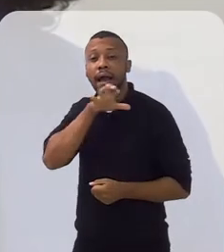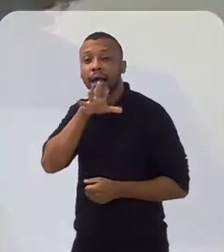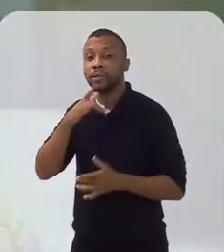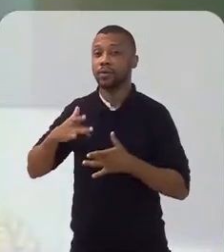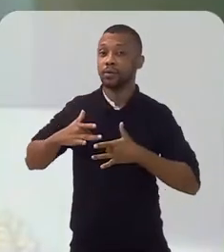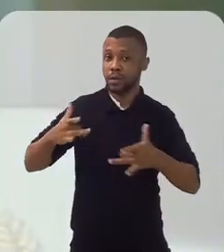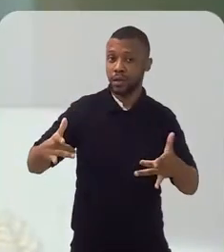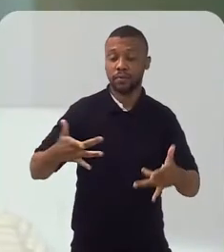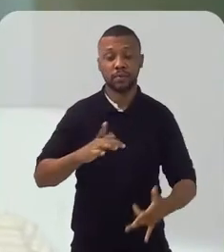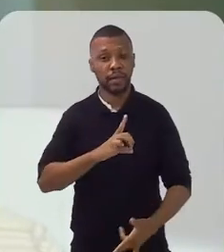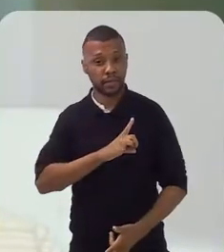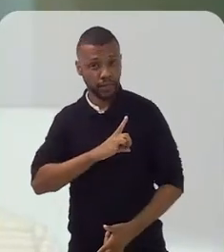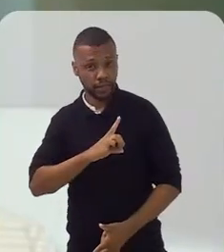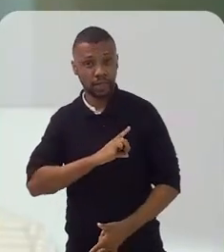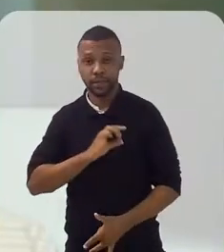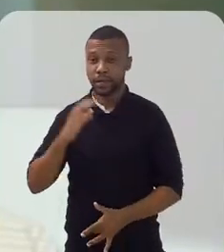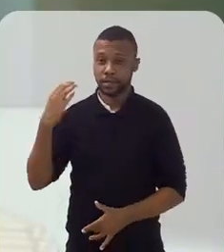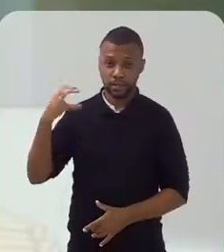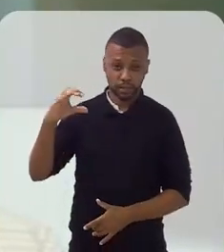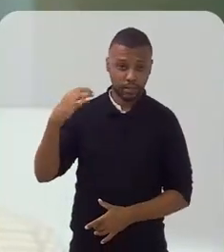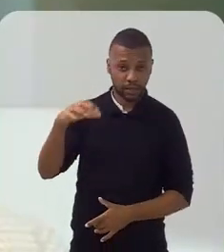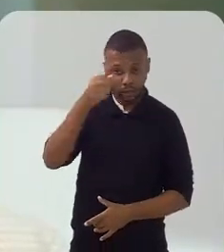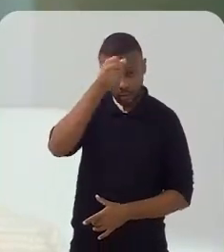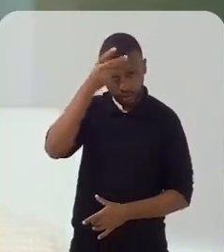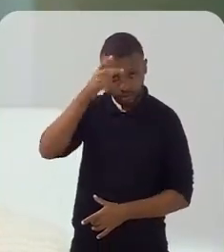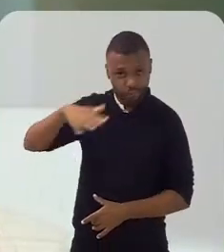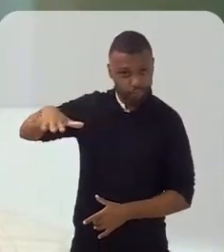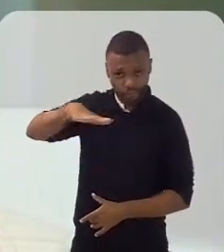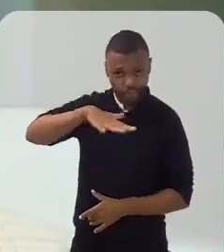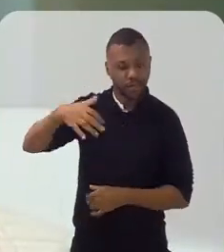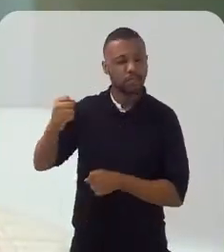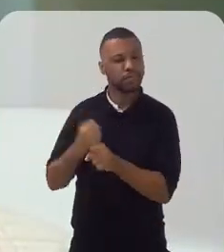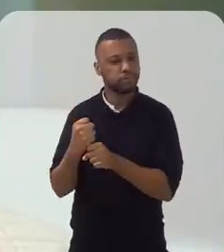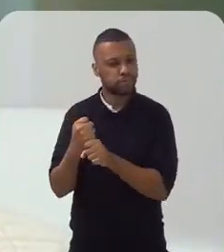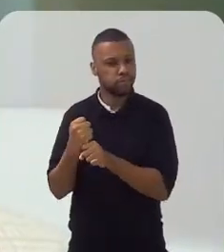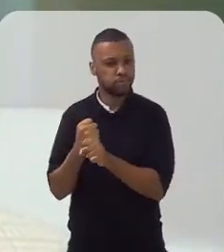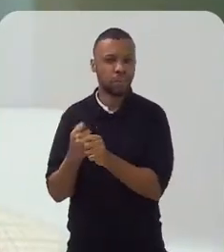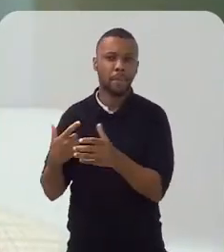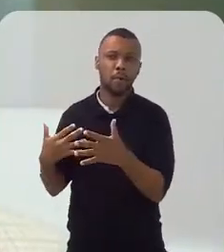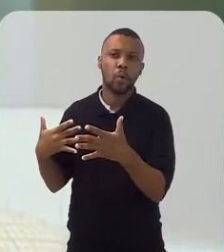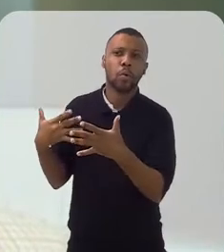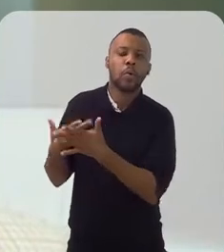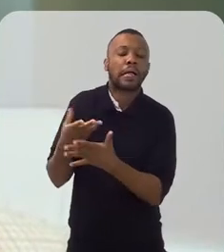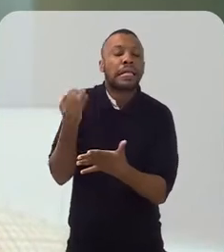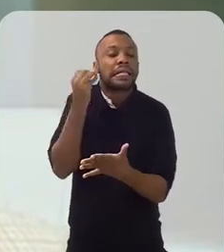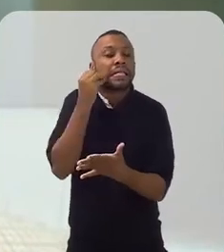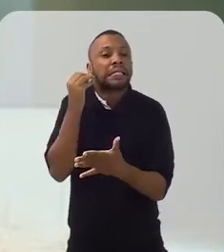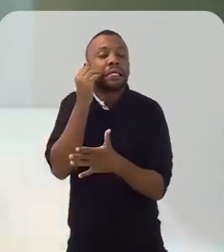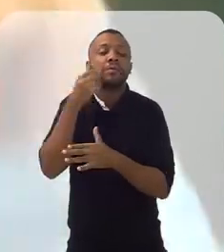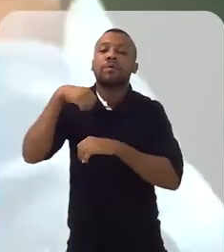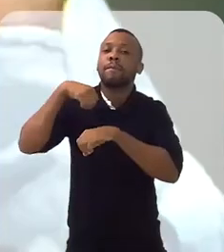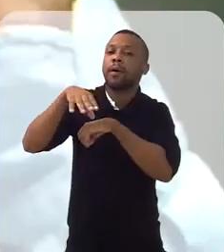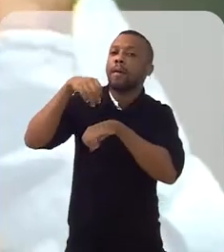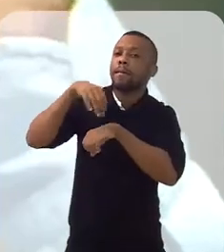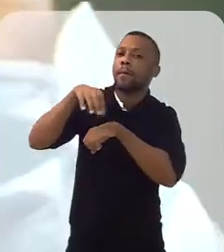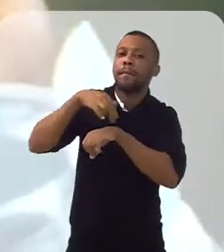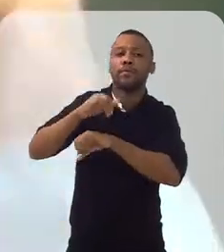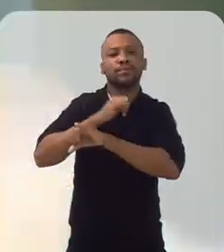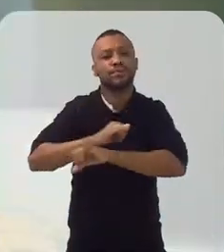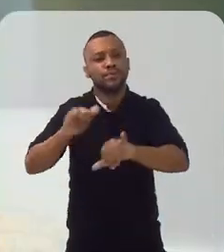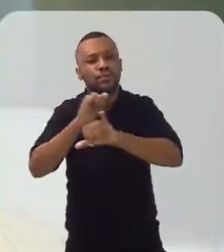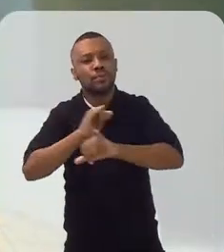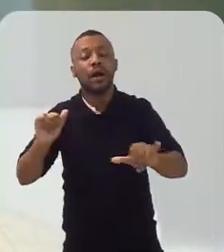ouvir. Delegacia de Niterói vem já há alguns anos tentando divulgar muito o